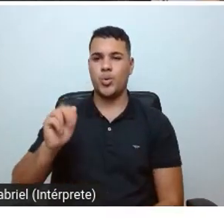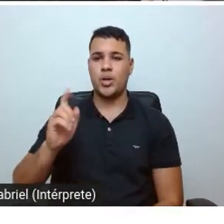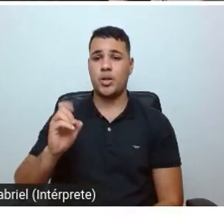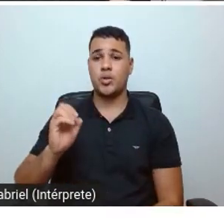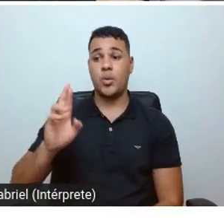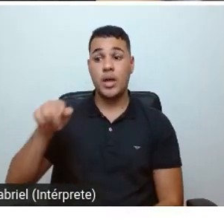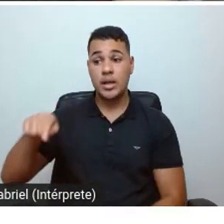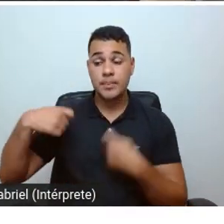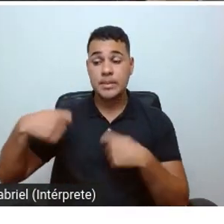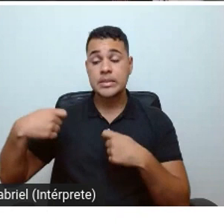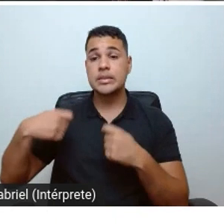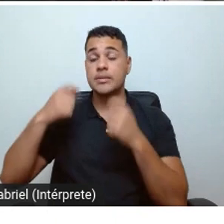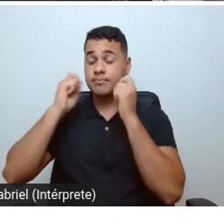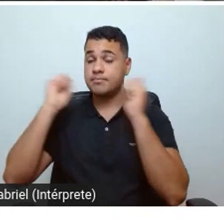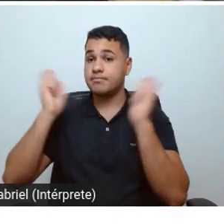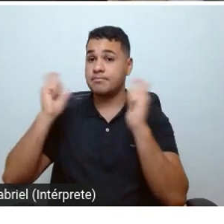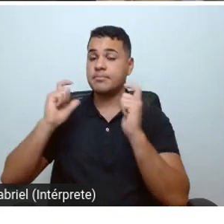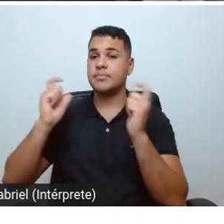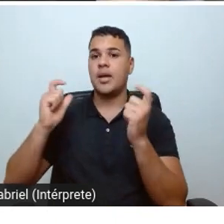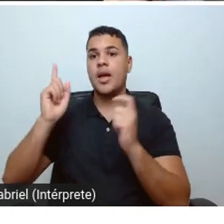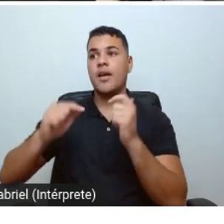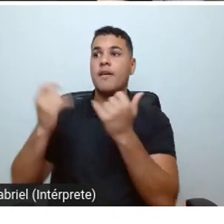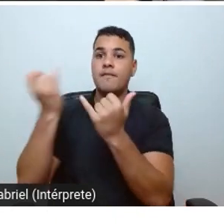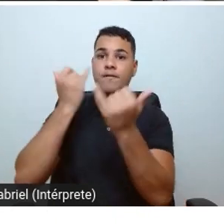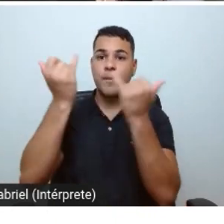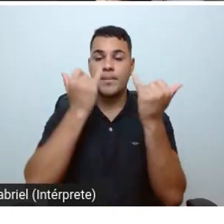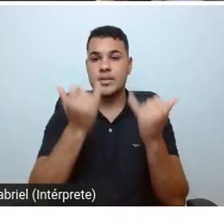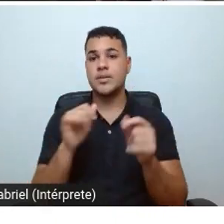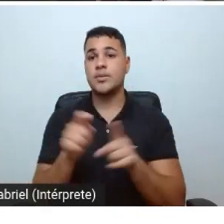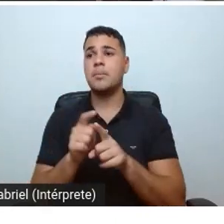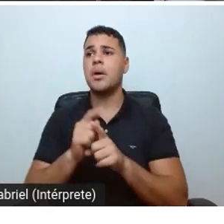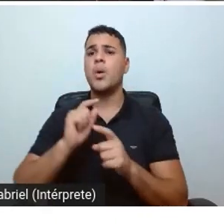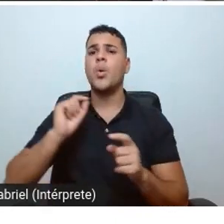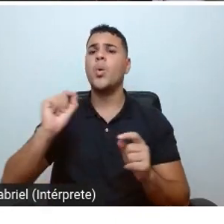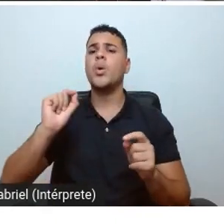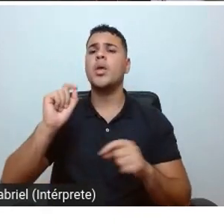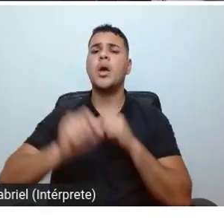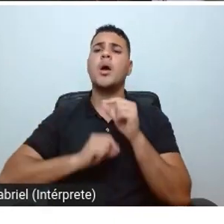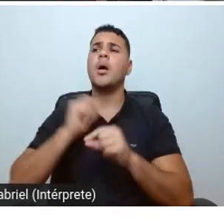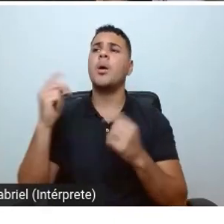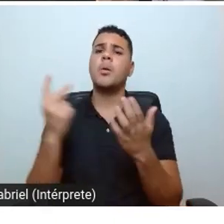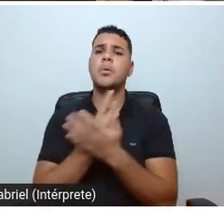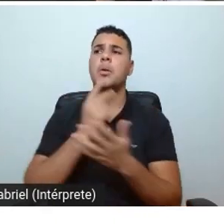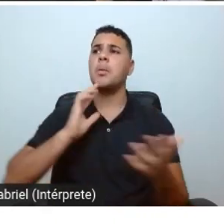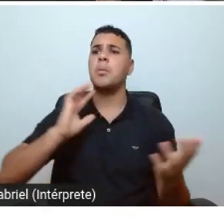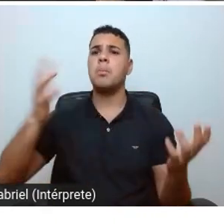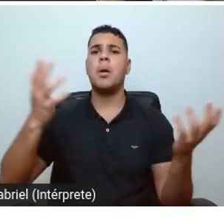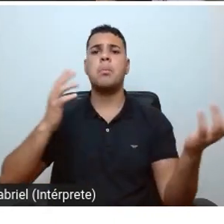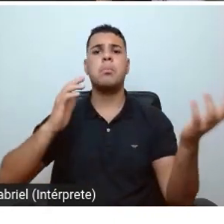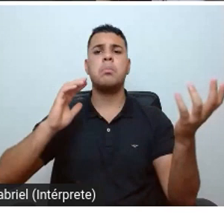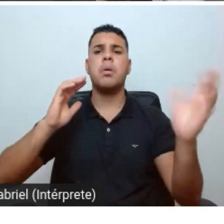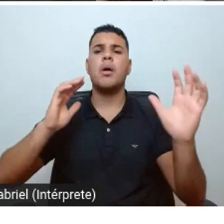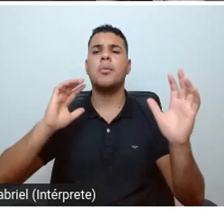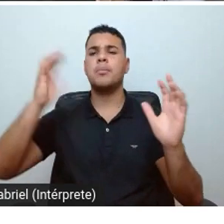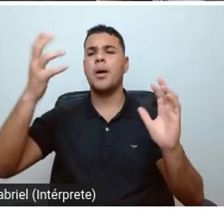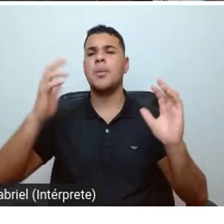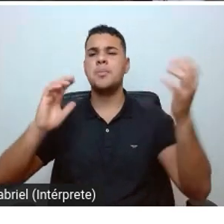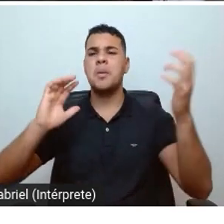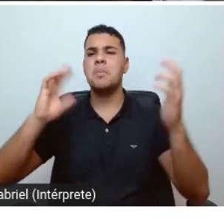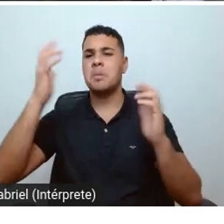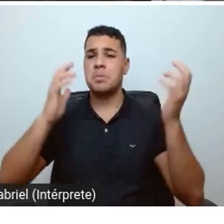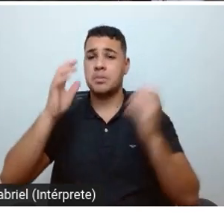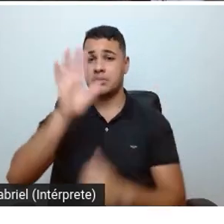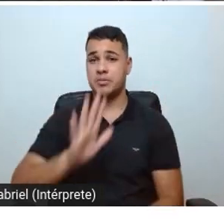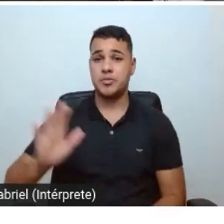que está acontecendo. Impactos externos influenciam muito, né? Alguns exemplos de